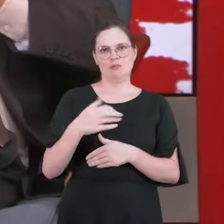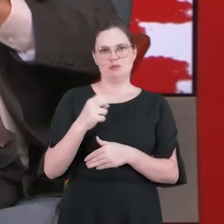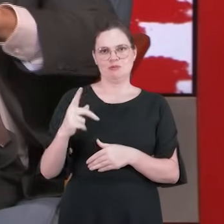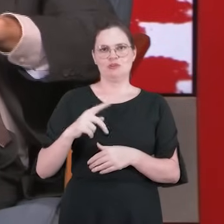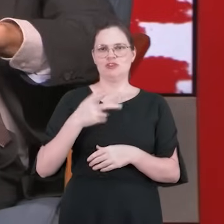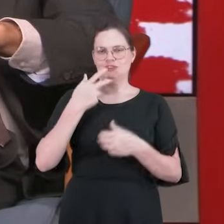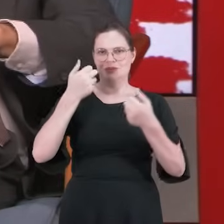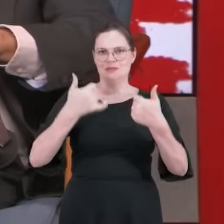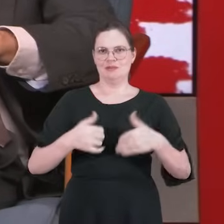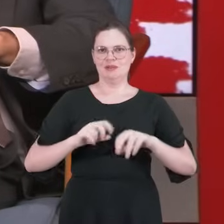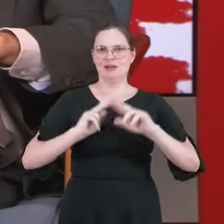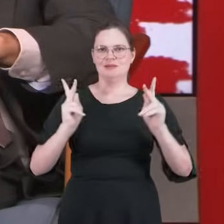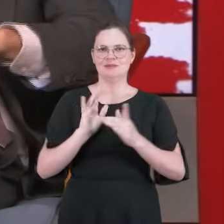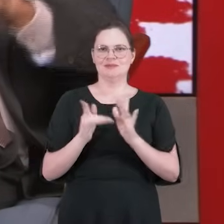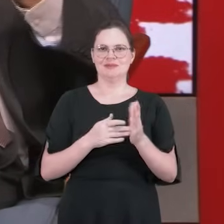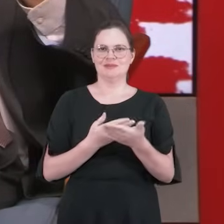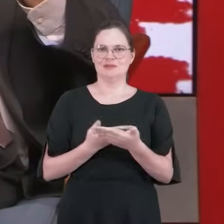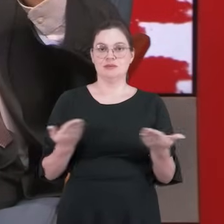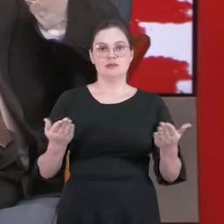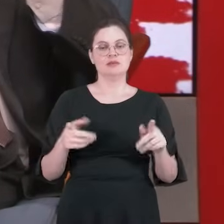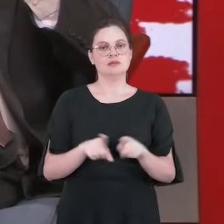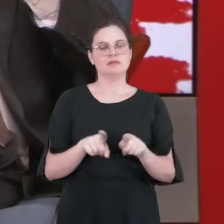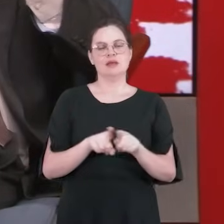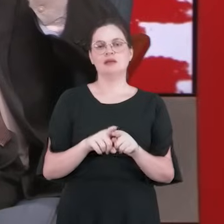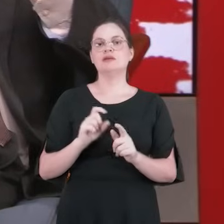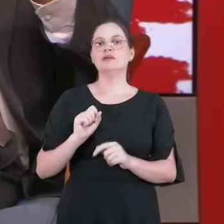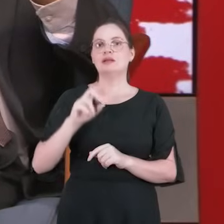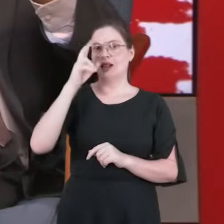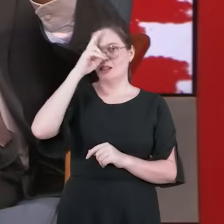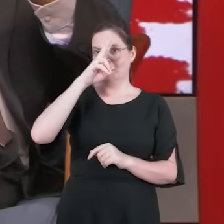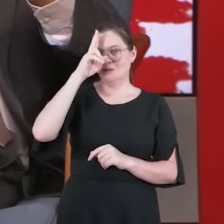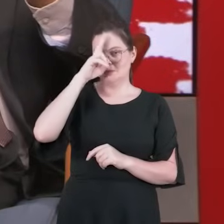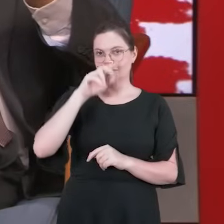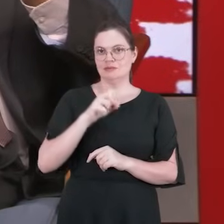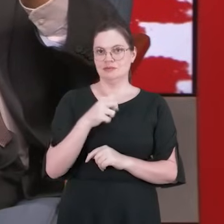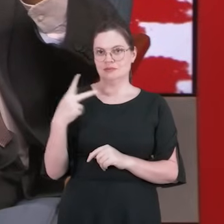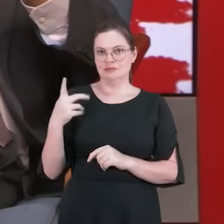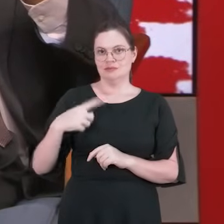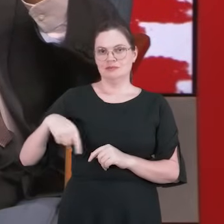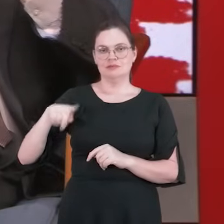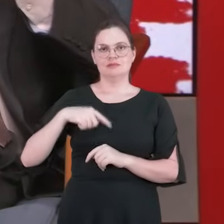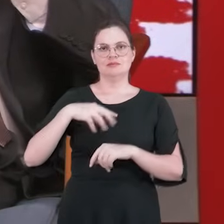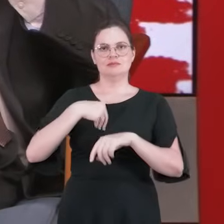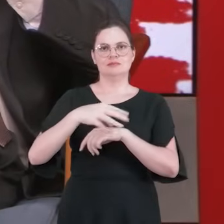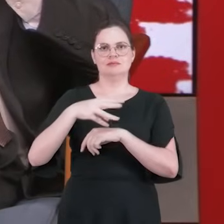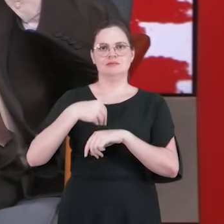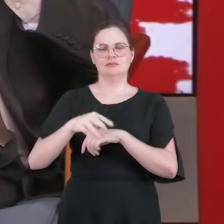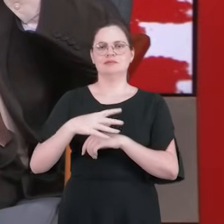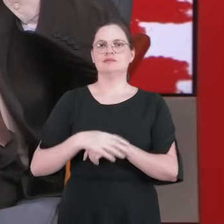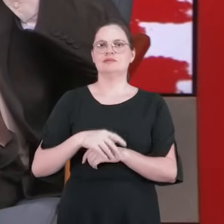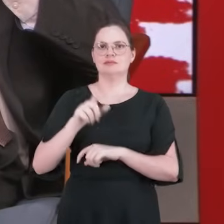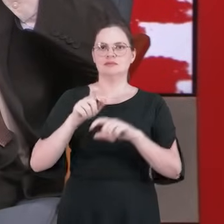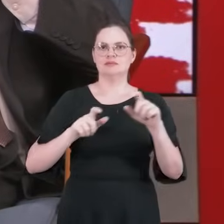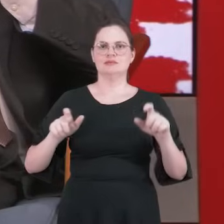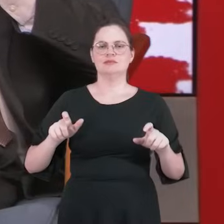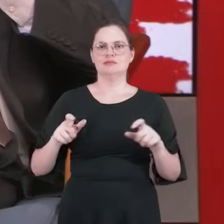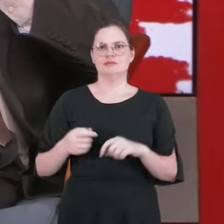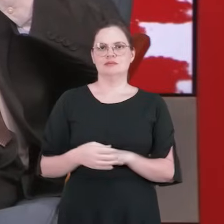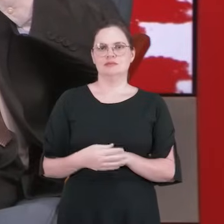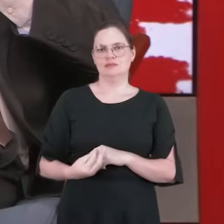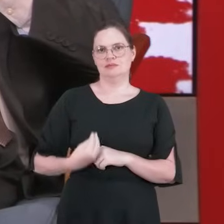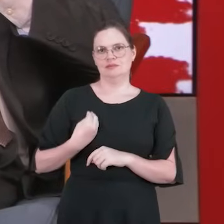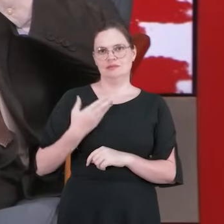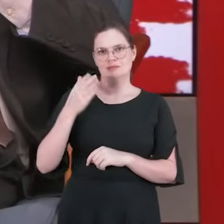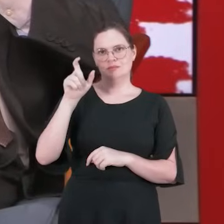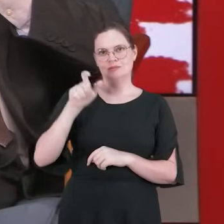programa. A paz do Senhor a todos. Lembrando, esses programas nós estamos mostrando a participação do